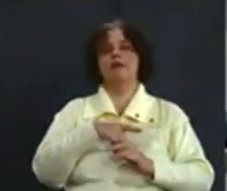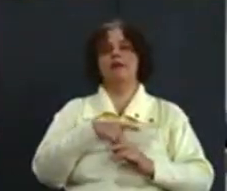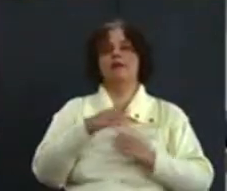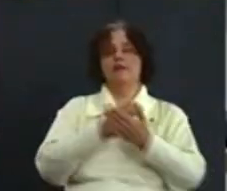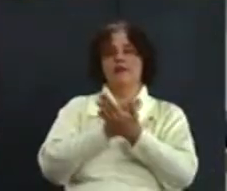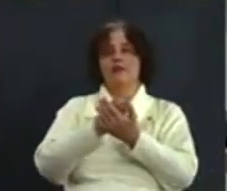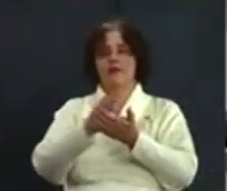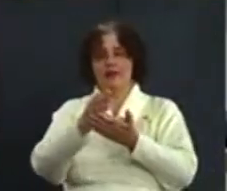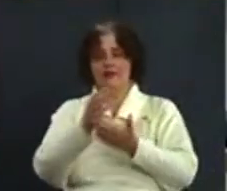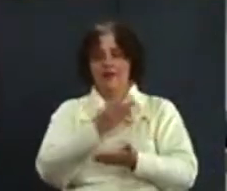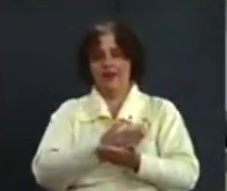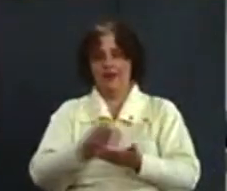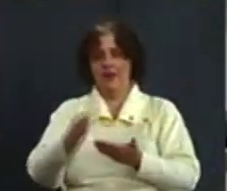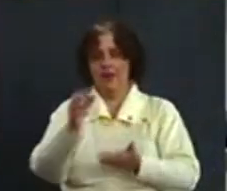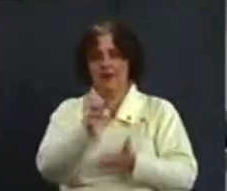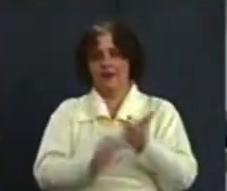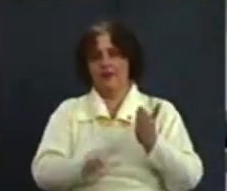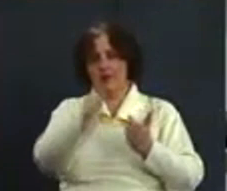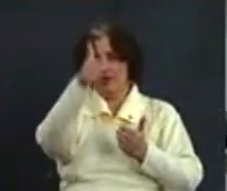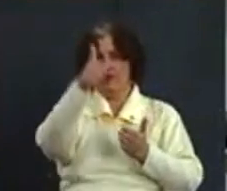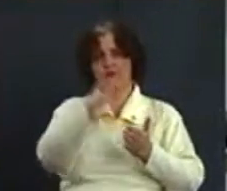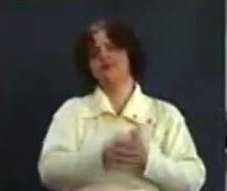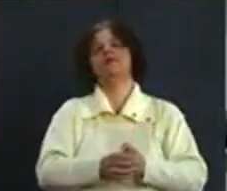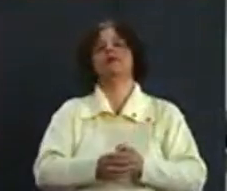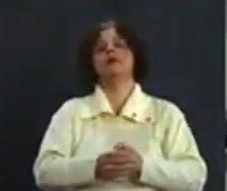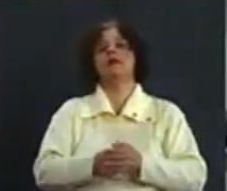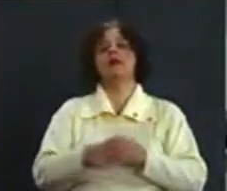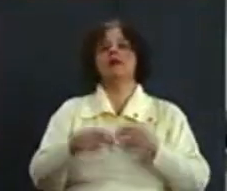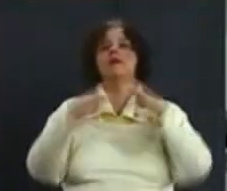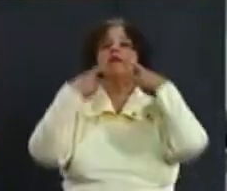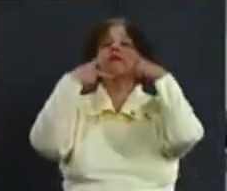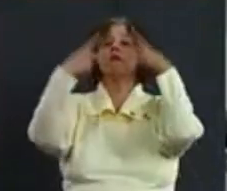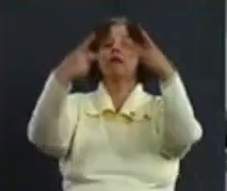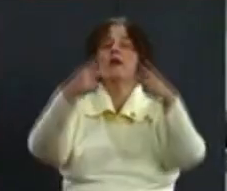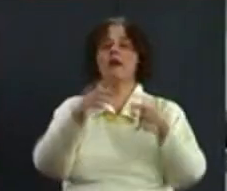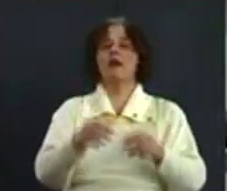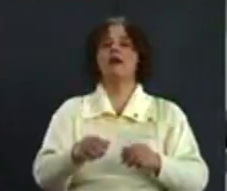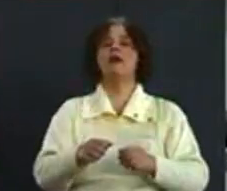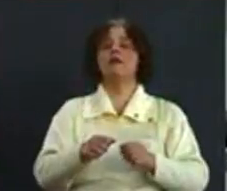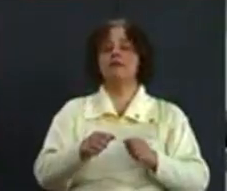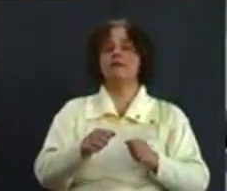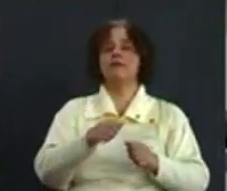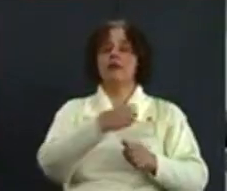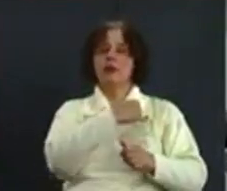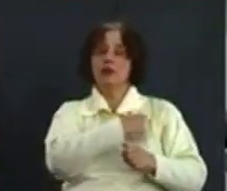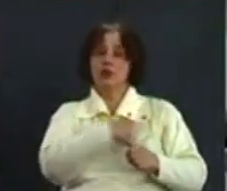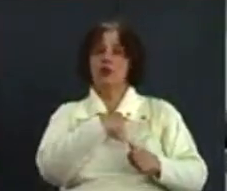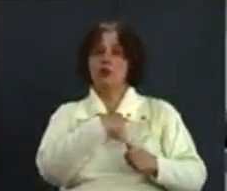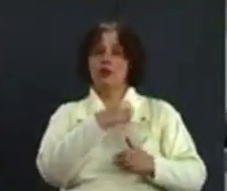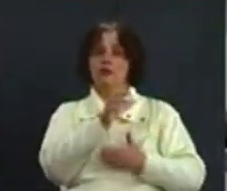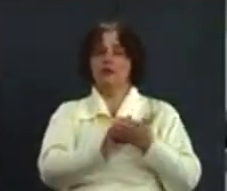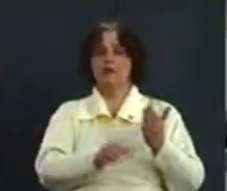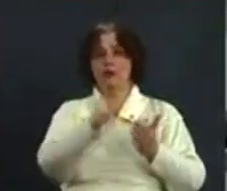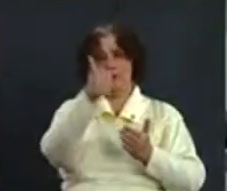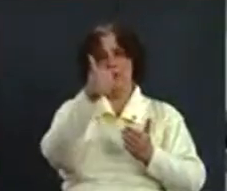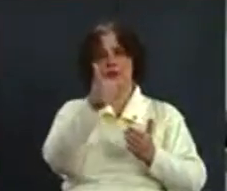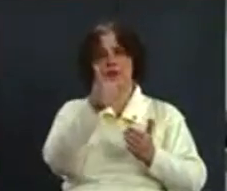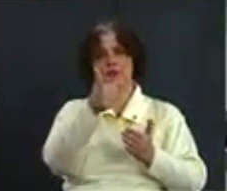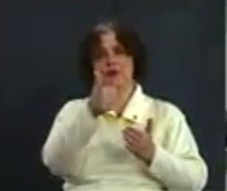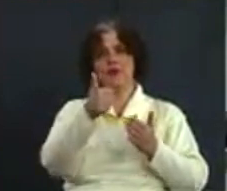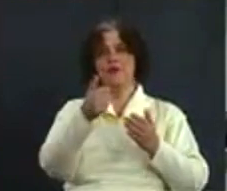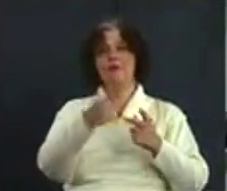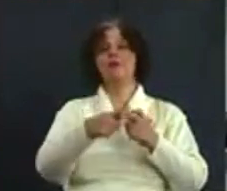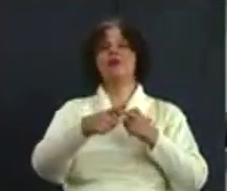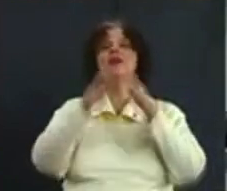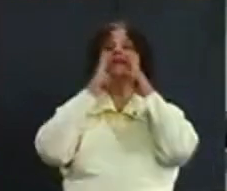1. Mas eu quero registrar que o próprio apóstolo João, por causa do Evangelho, por causa do testemunho do